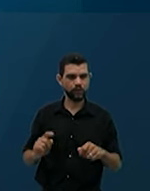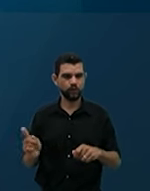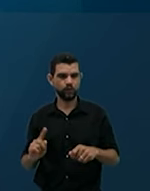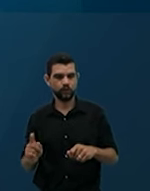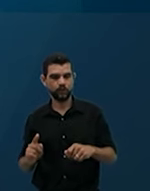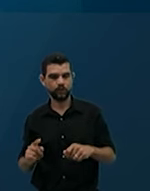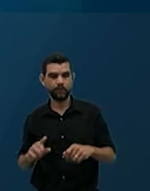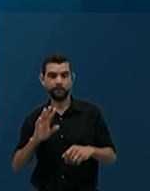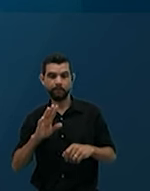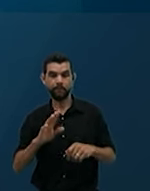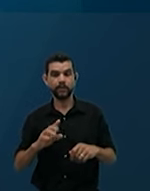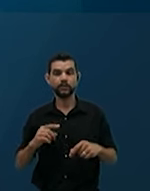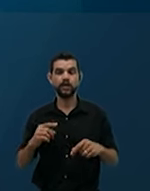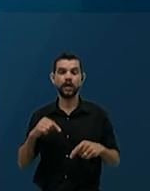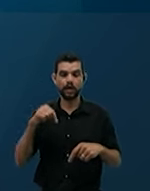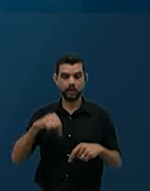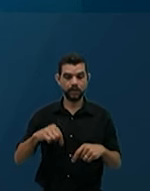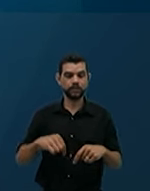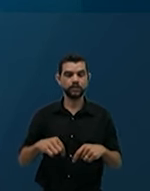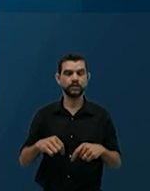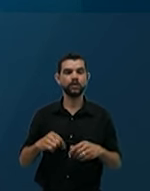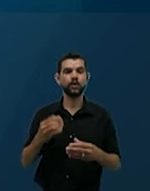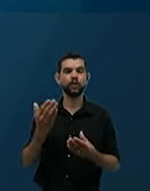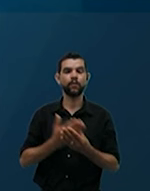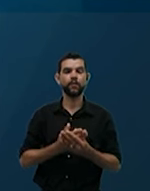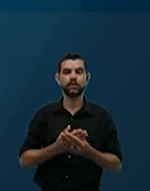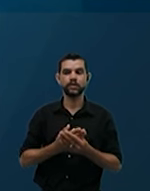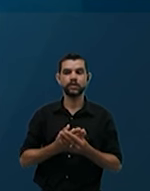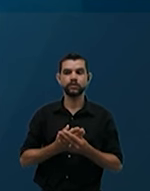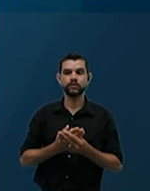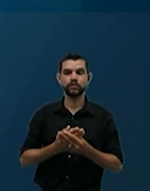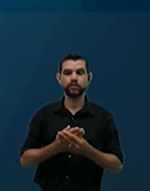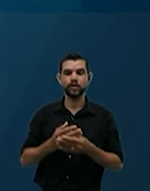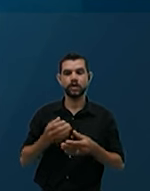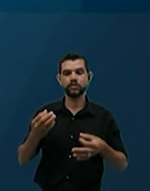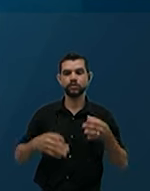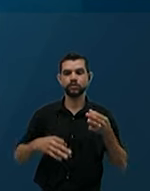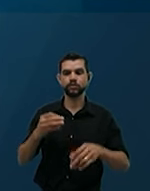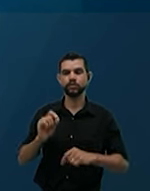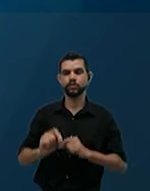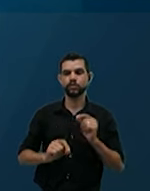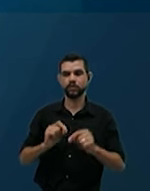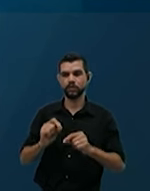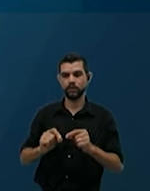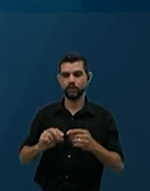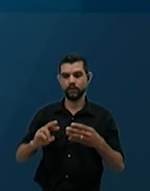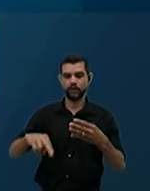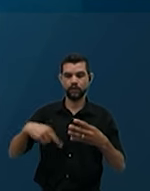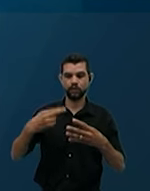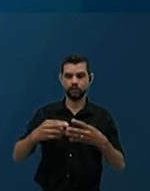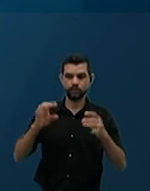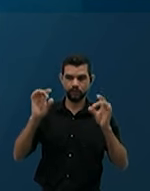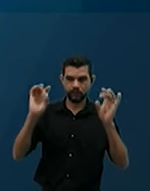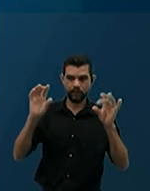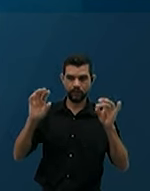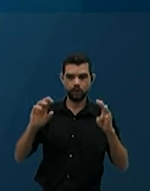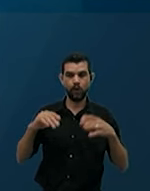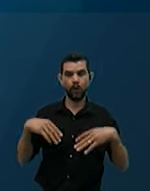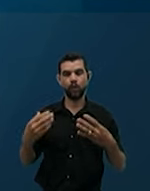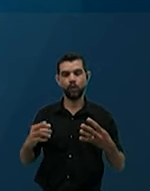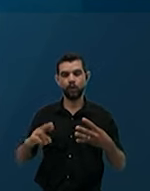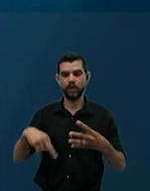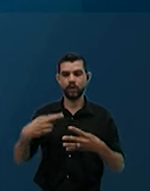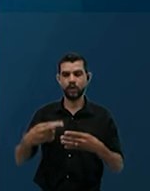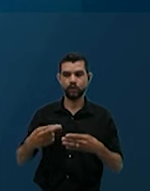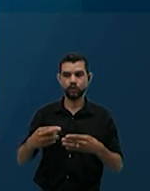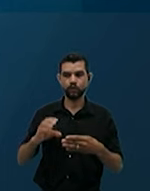ordinário, mas neste caso aqui houve uma perplexidade que precisamos solucionar. Então, neste caso, vamos aplicar o princípio da fungibilidade